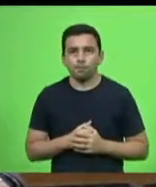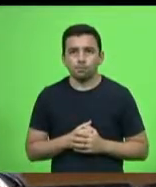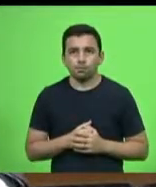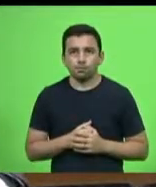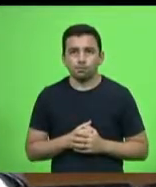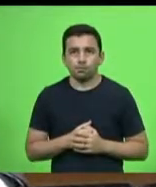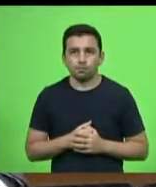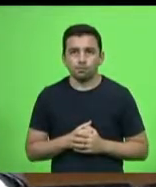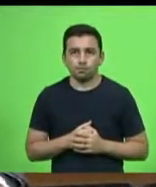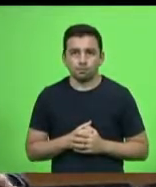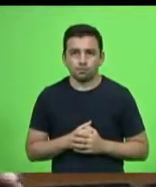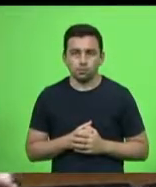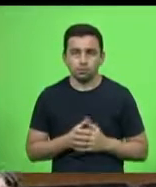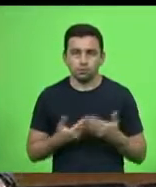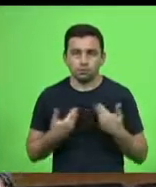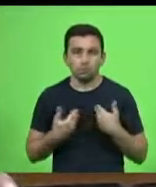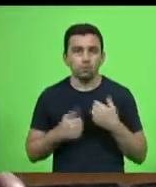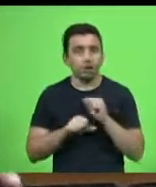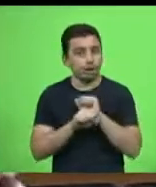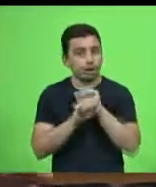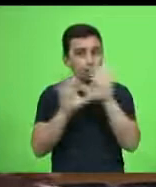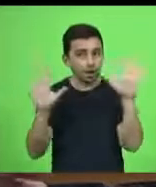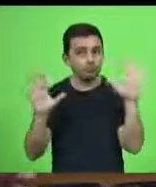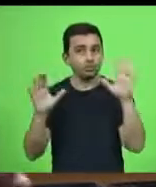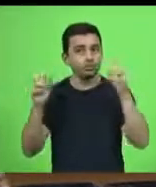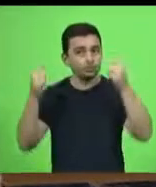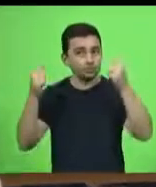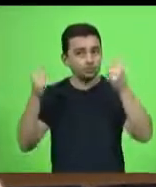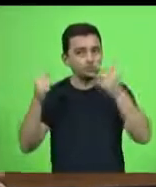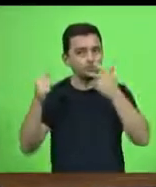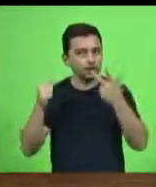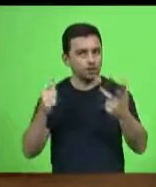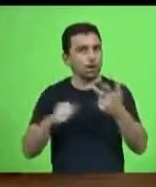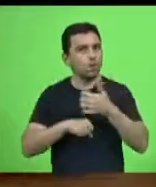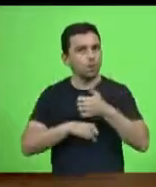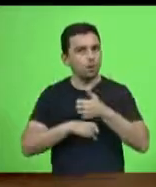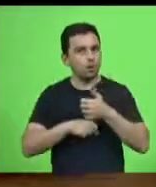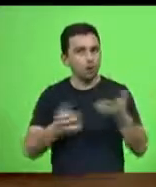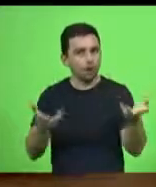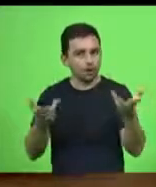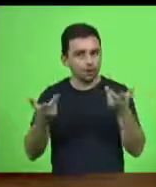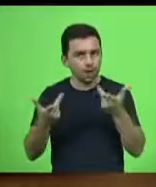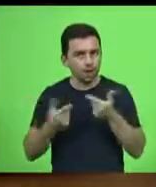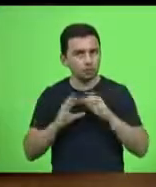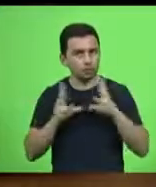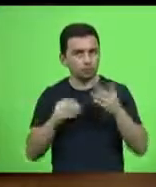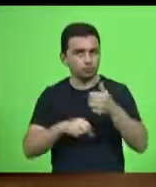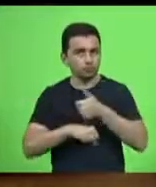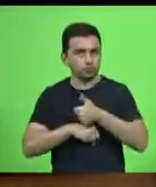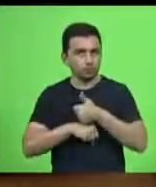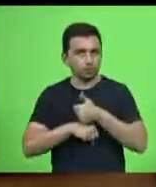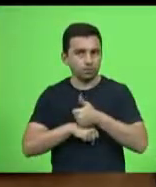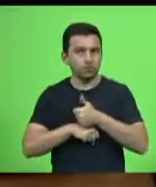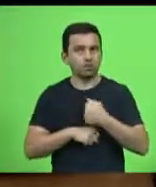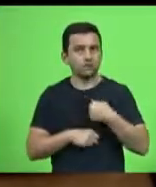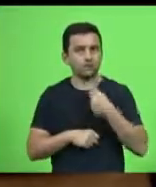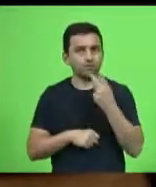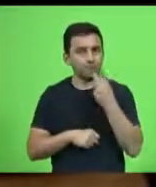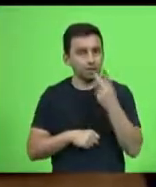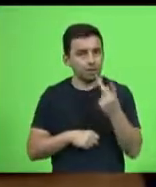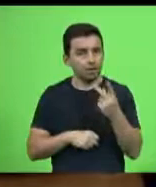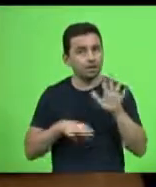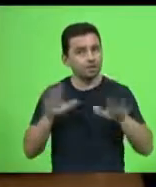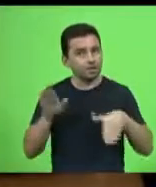Eu deixei bem claro que é indiscutível a qualidade dos nossos profissionais. Perfeito. O que eu digo é que, de repente, está